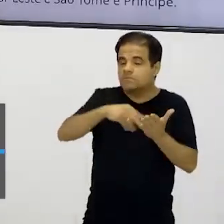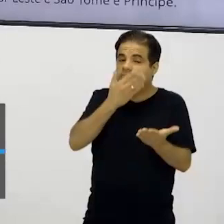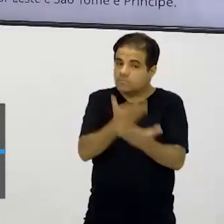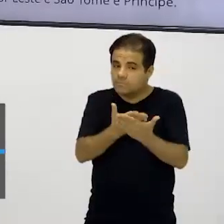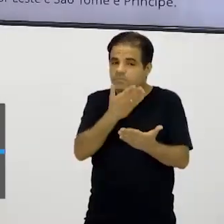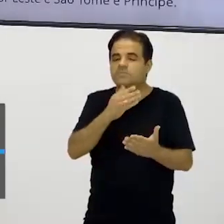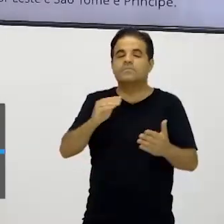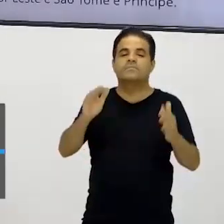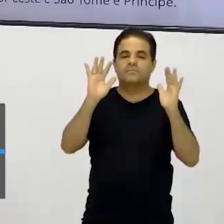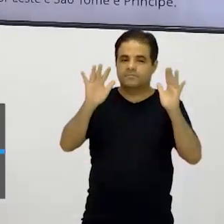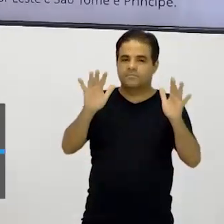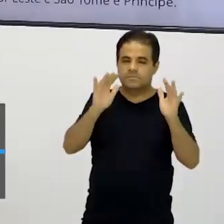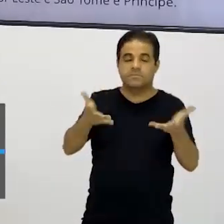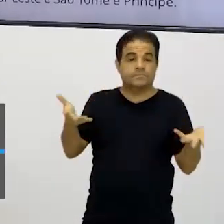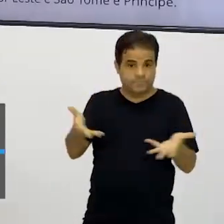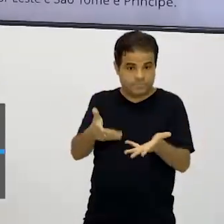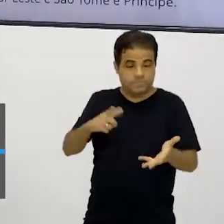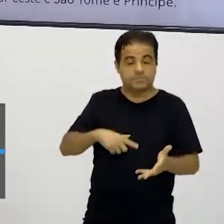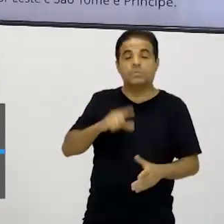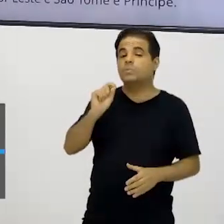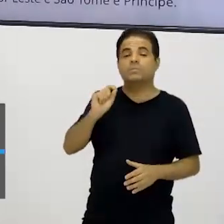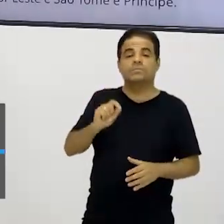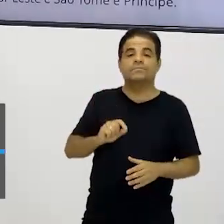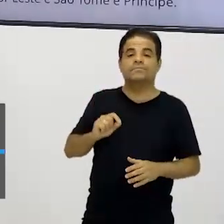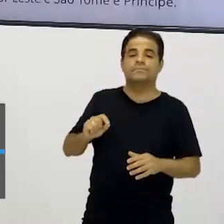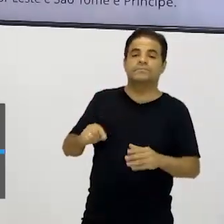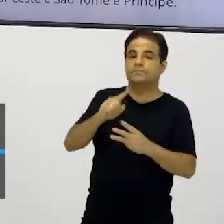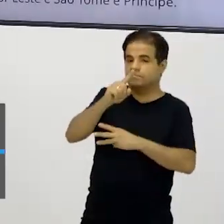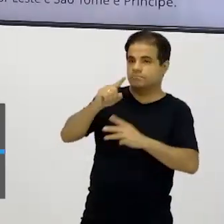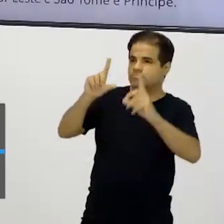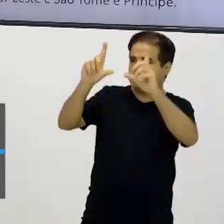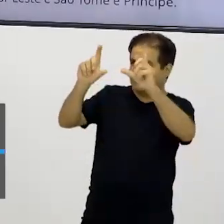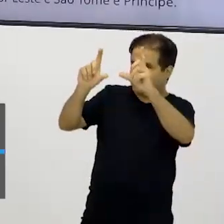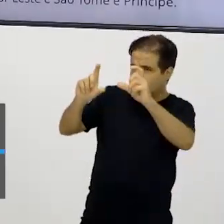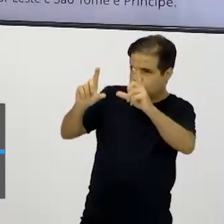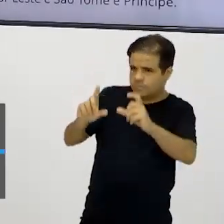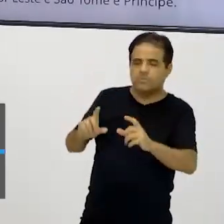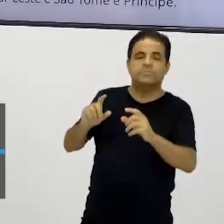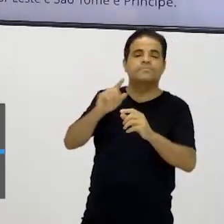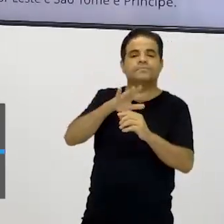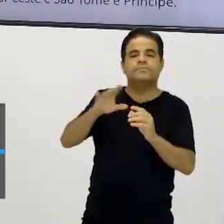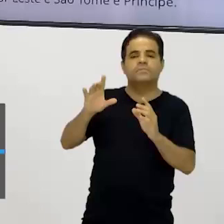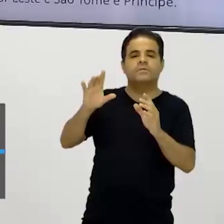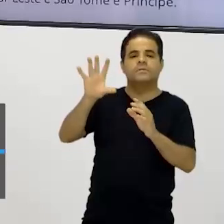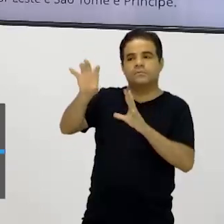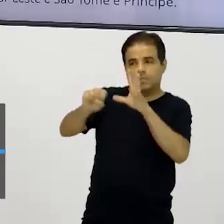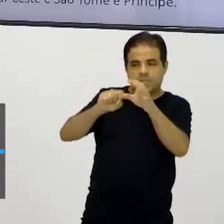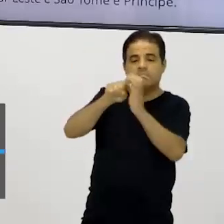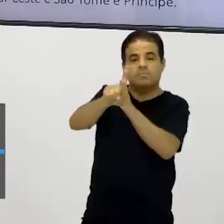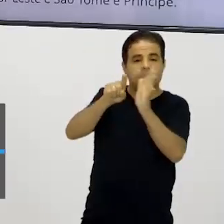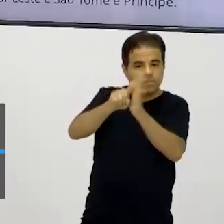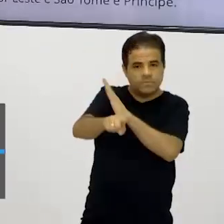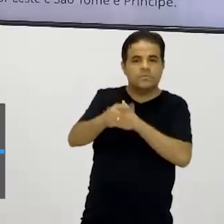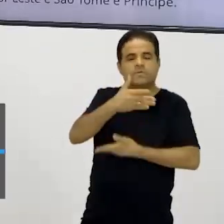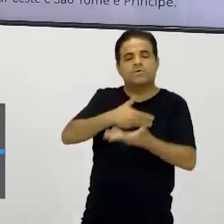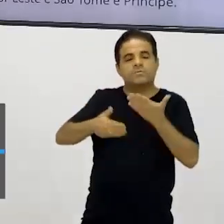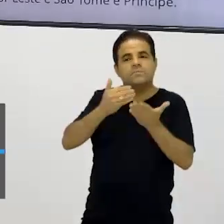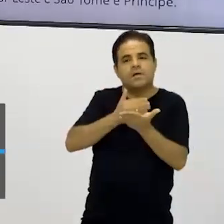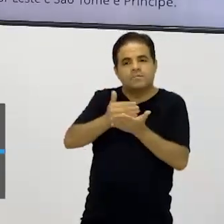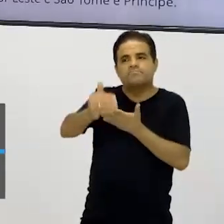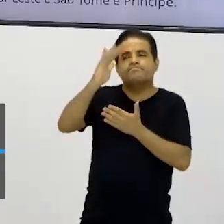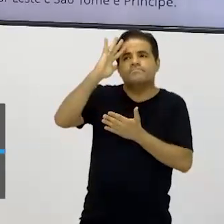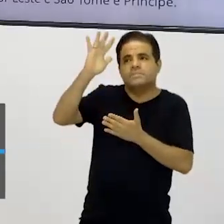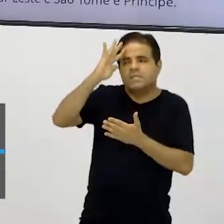reflexão. Mas agora, eu tenho aqui, na verdade, eu tirei uns trechos desse quiz. São algumas perguntas para a gente começar a entender